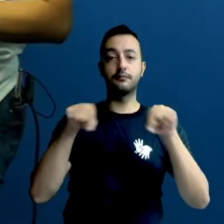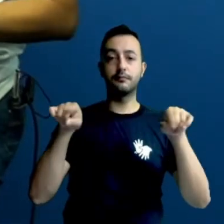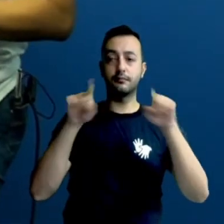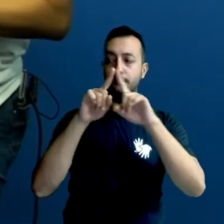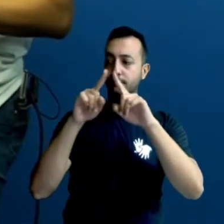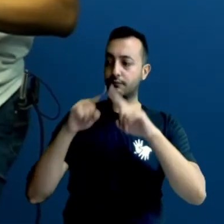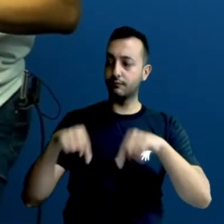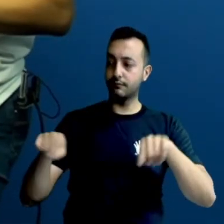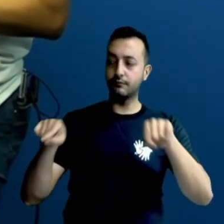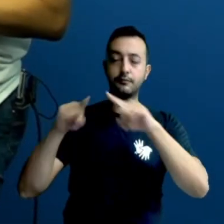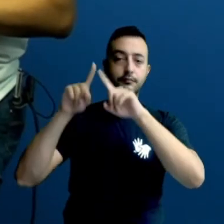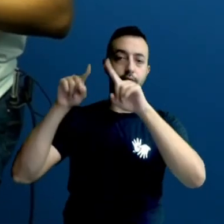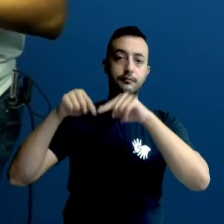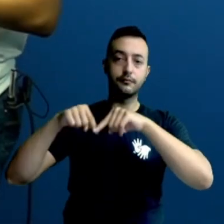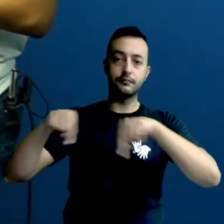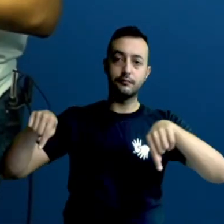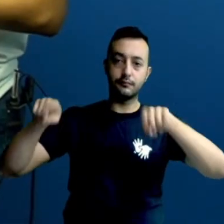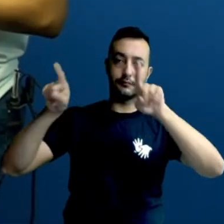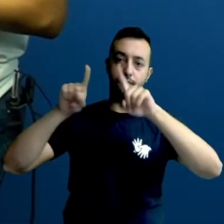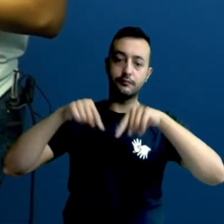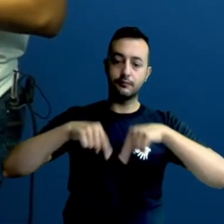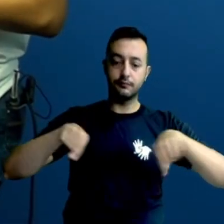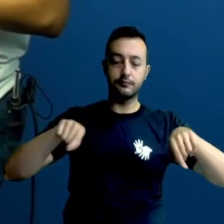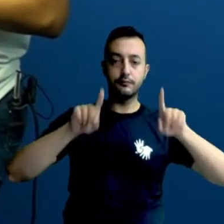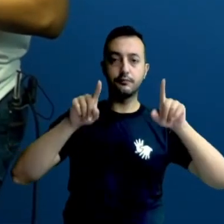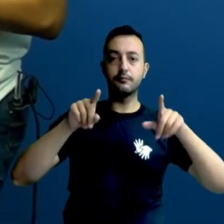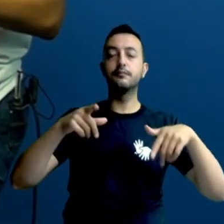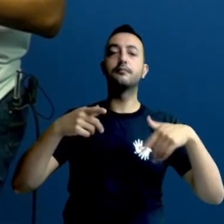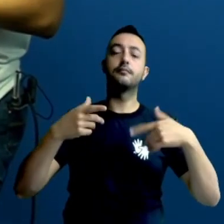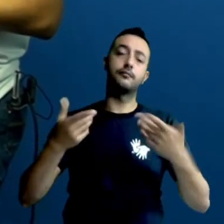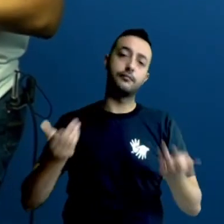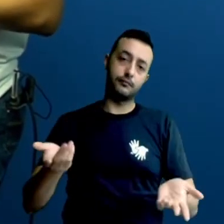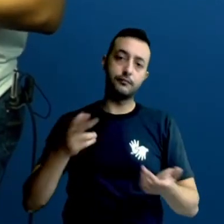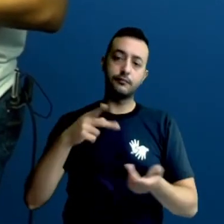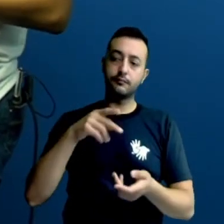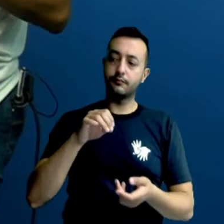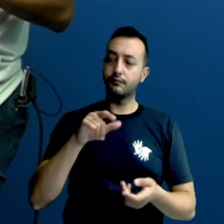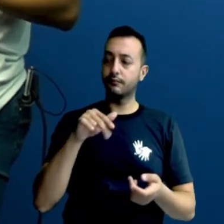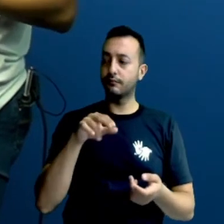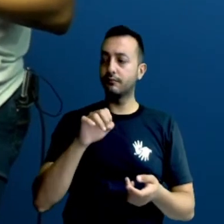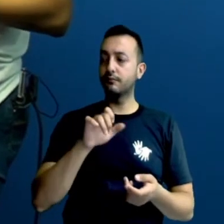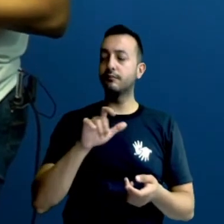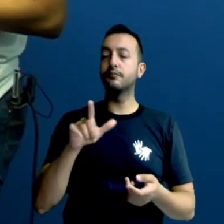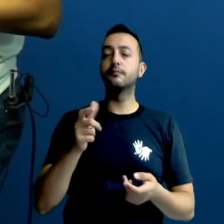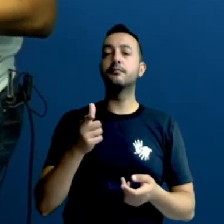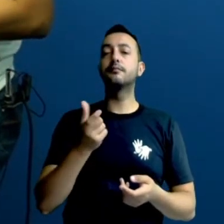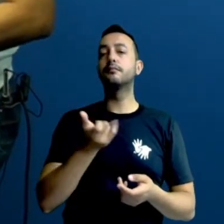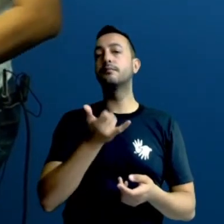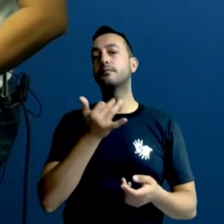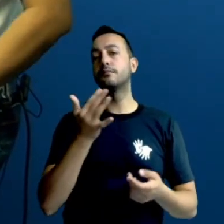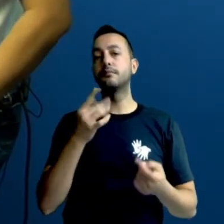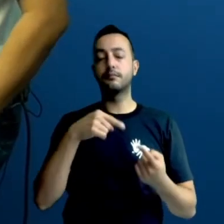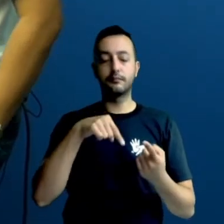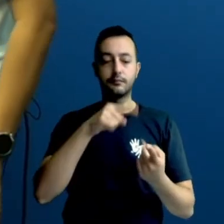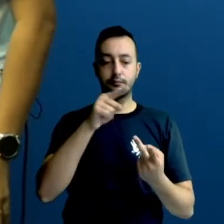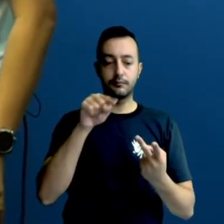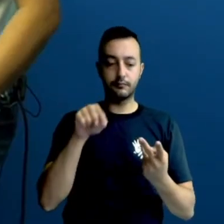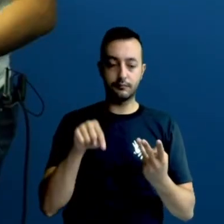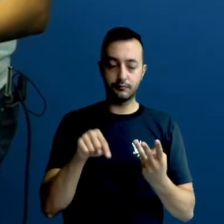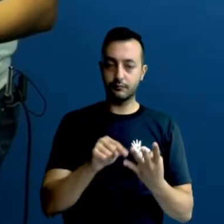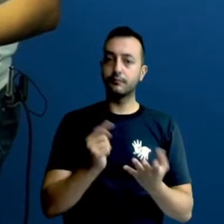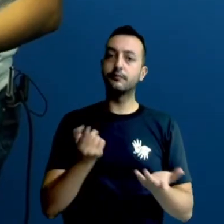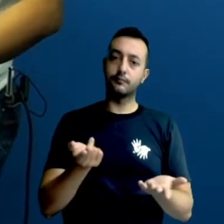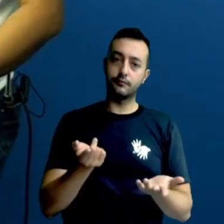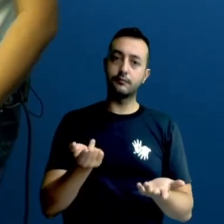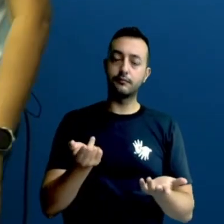ele tem um formato, né, de poligonal, porque está todo fechado, com quantos lados? Então, de novo, ó, é